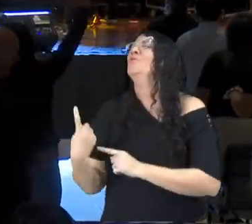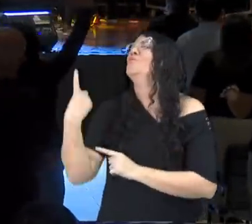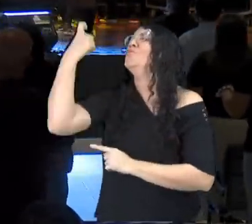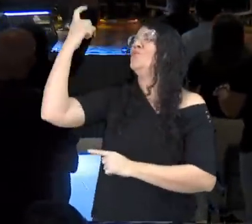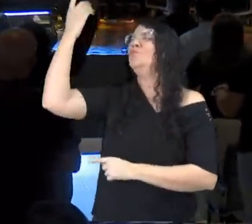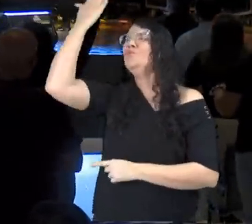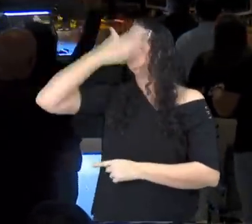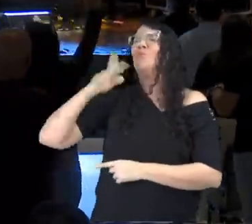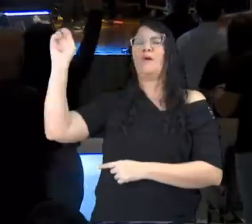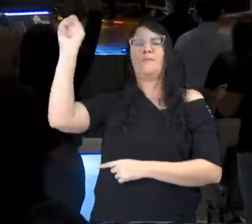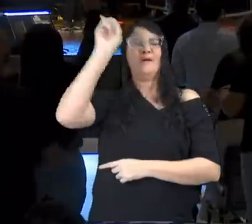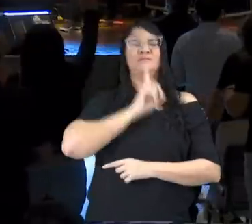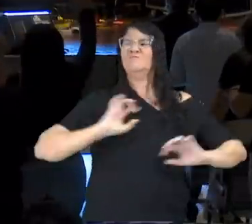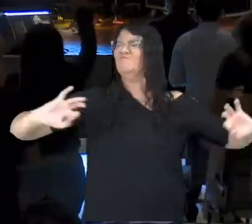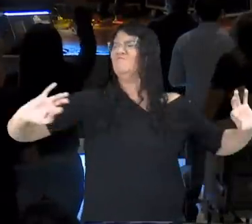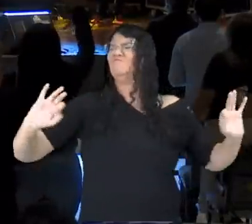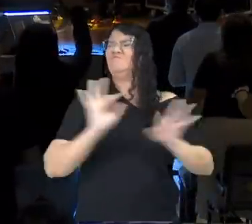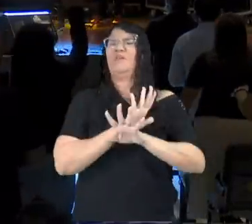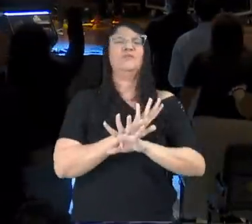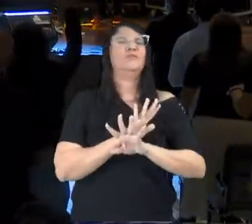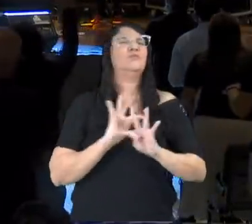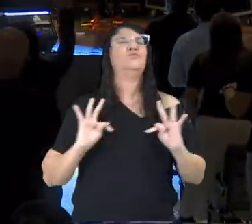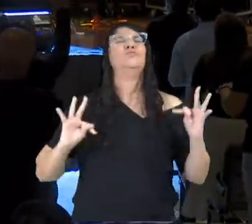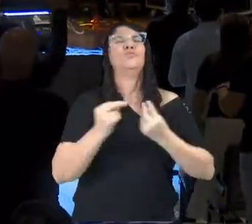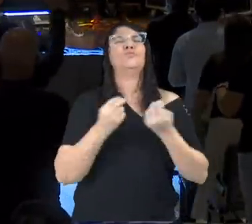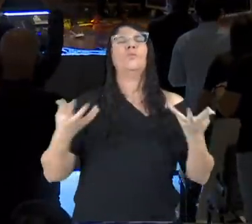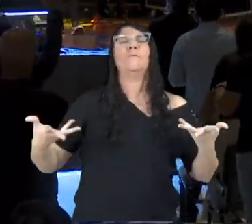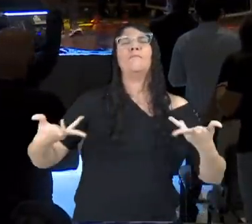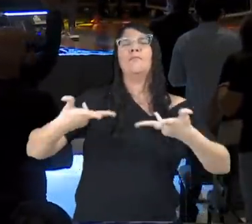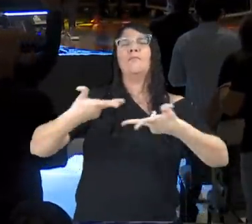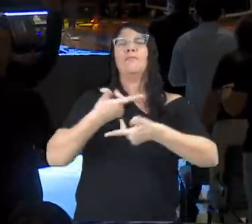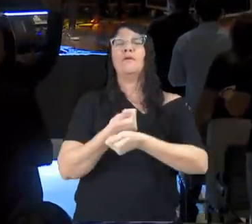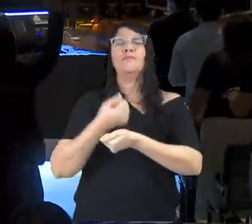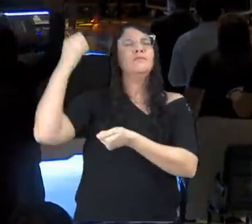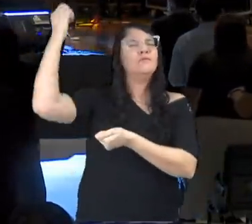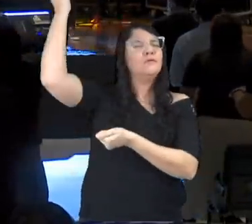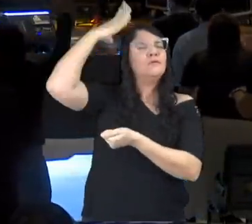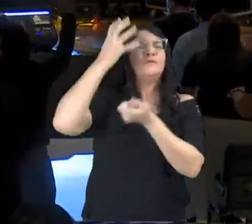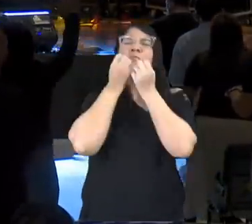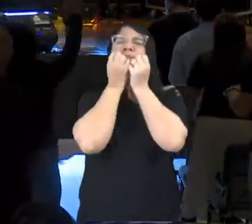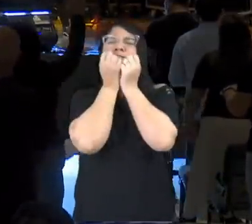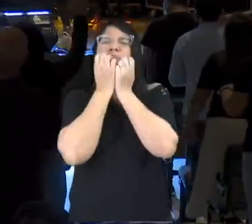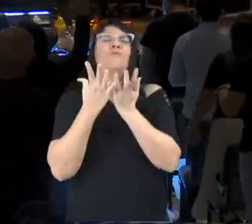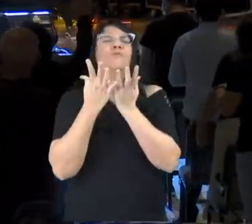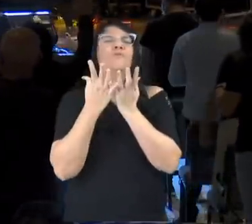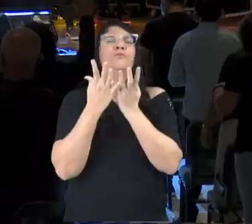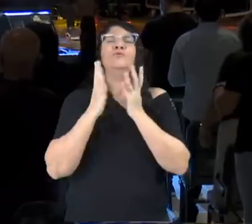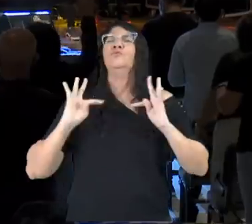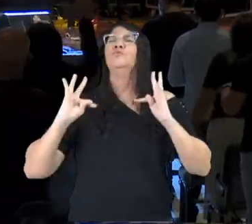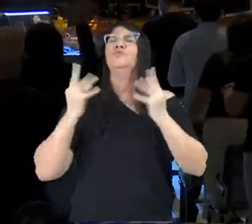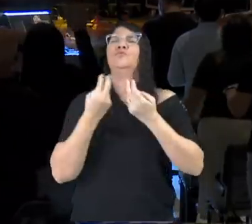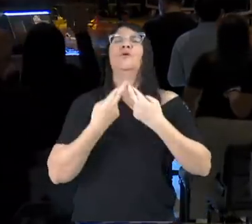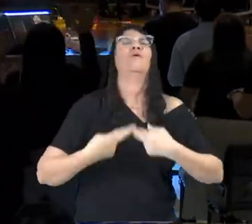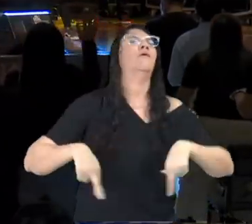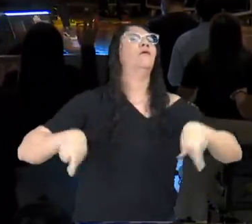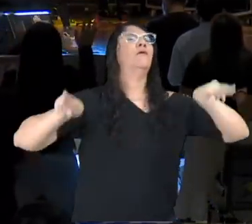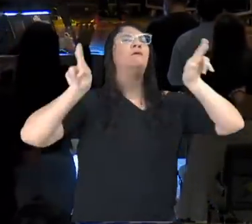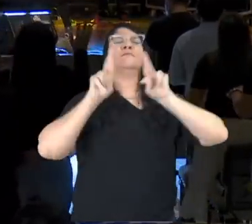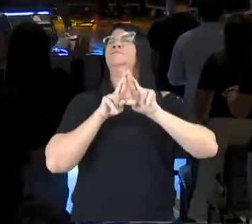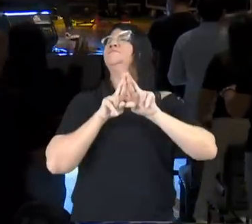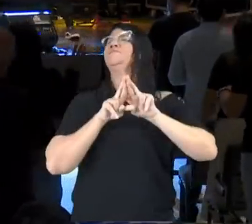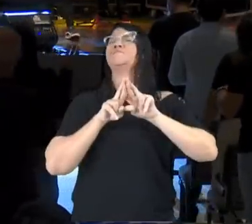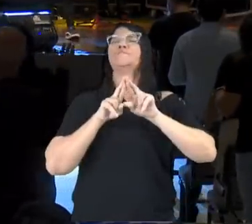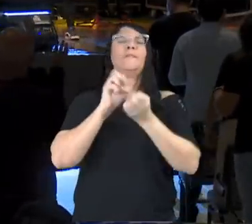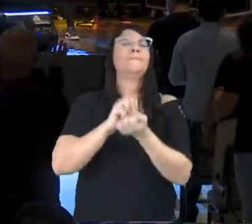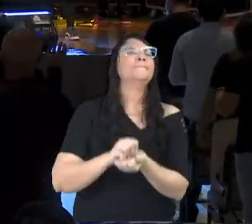tudo aquilo que é maravilhoso, que é gracioso, que é bondoso, que é restaurador.